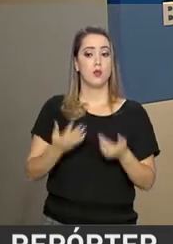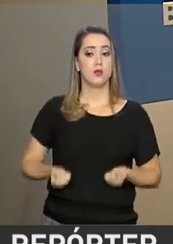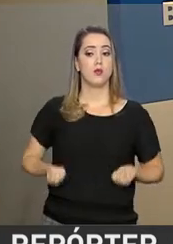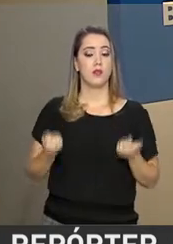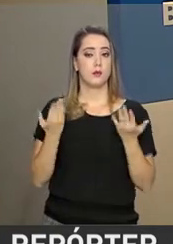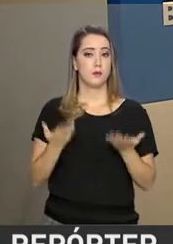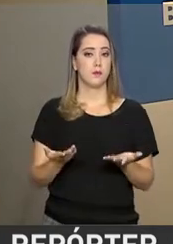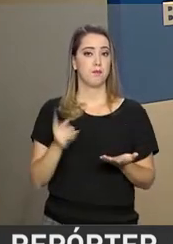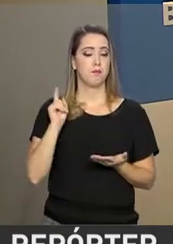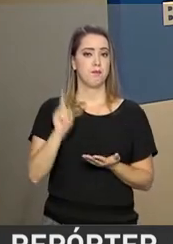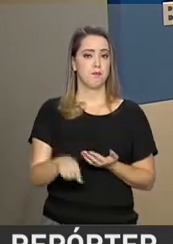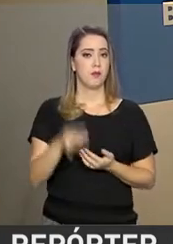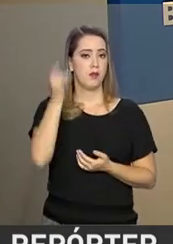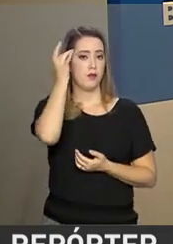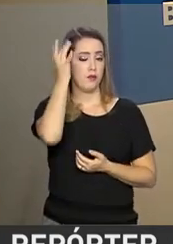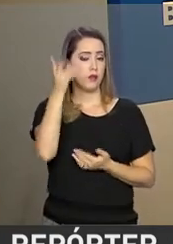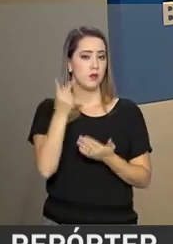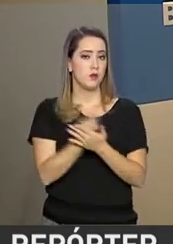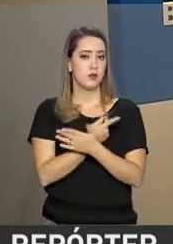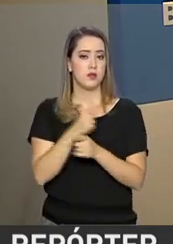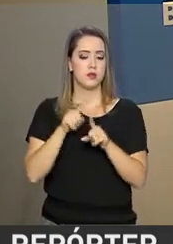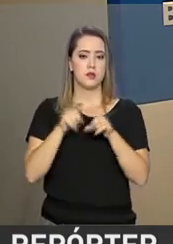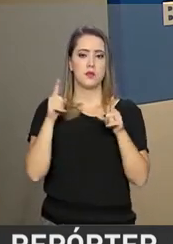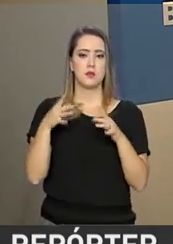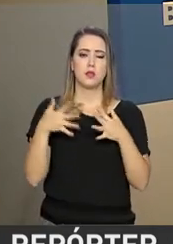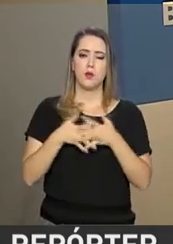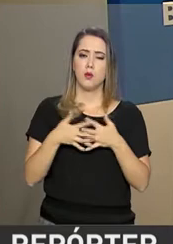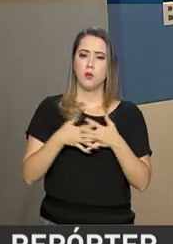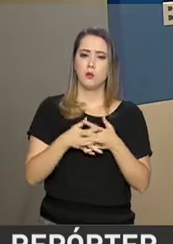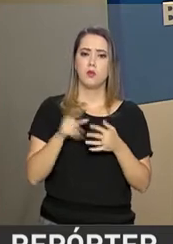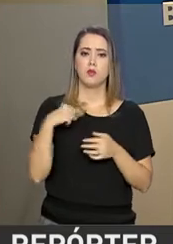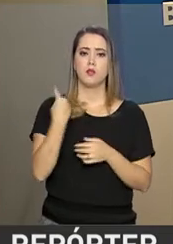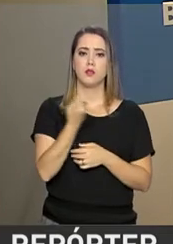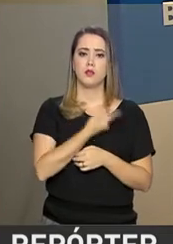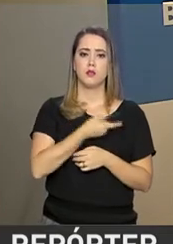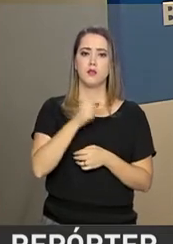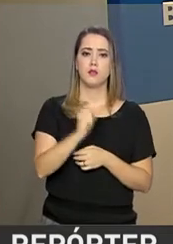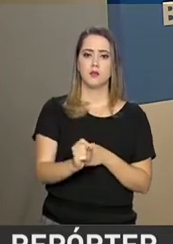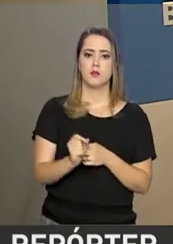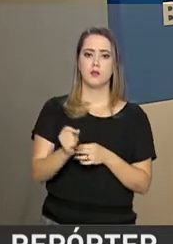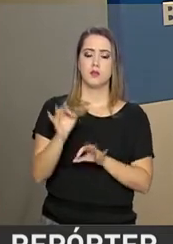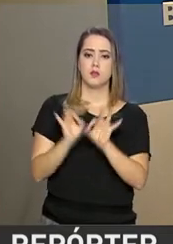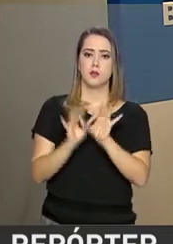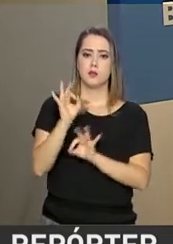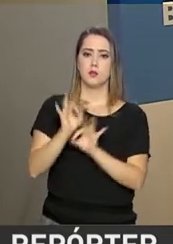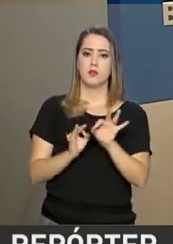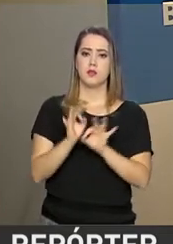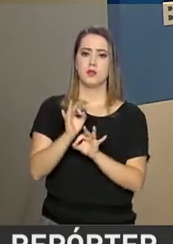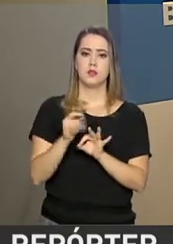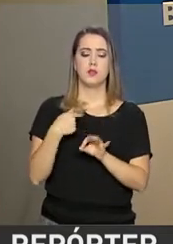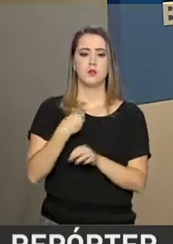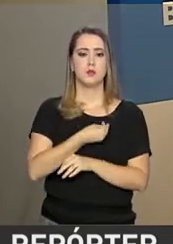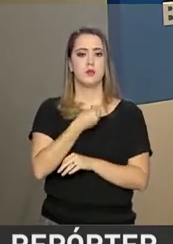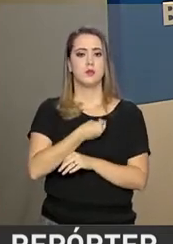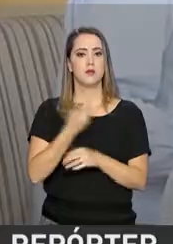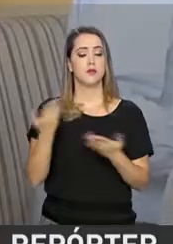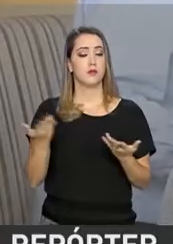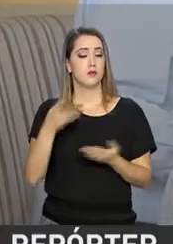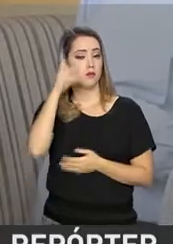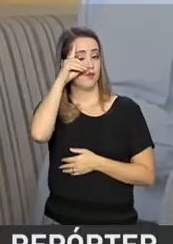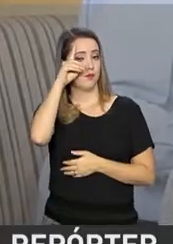isso é fácil de ser feito mas é complicado quando não está se está preparado pra viver isso no dia a dia